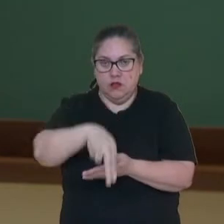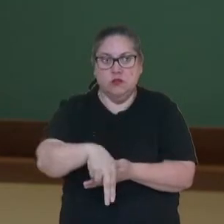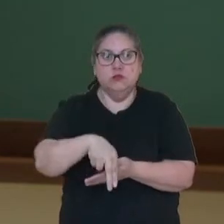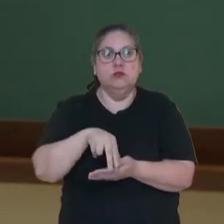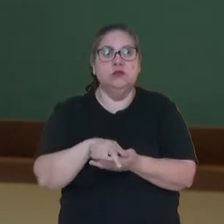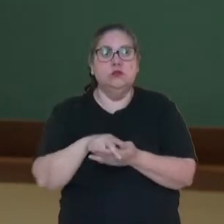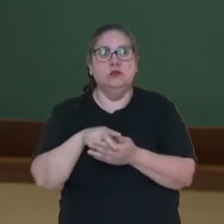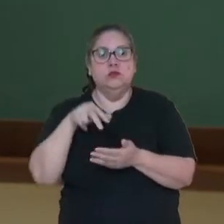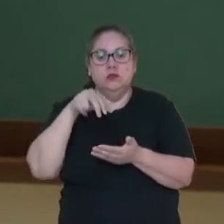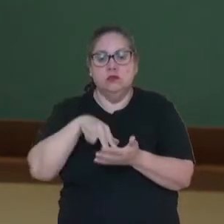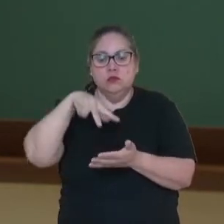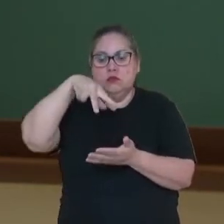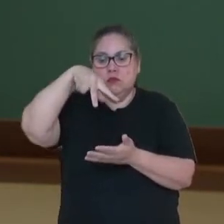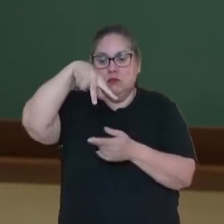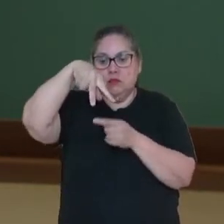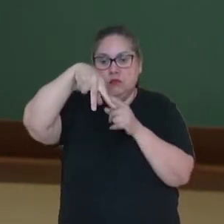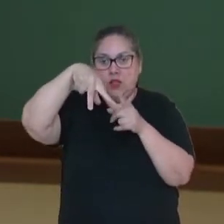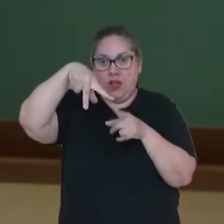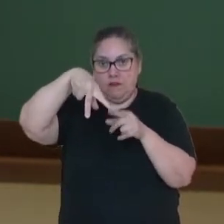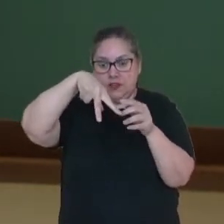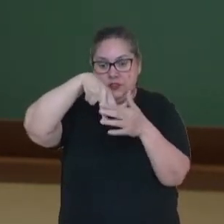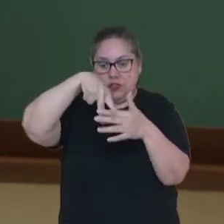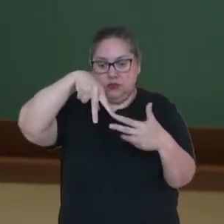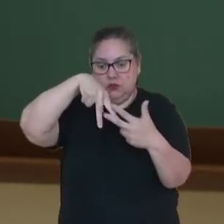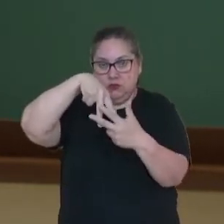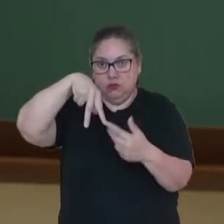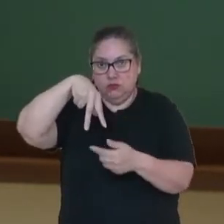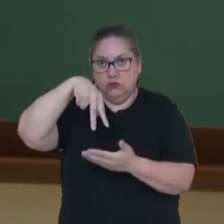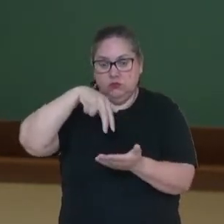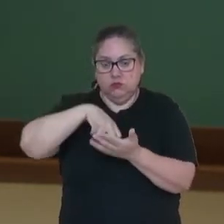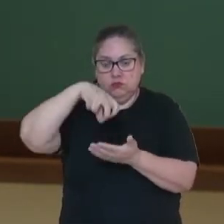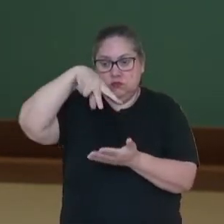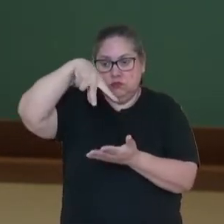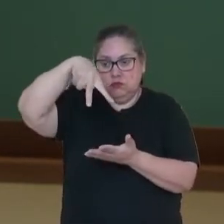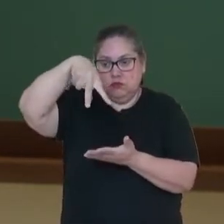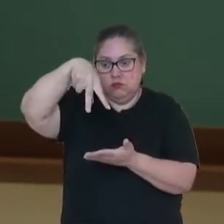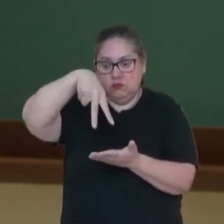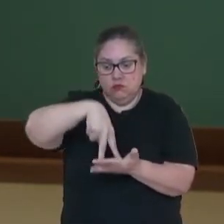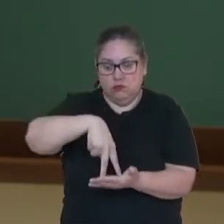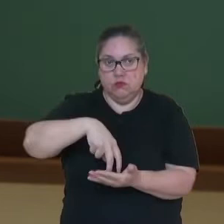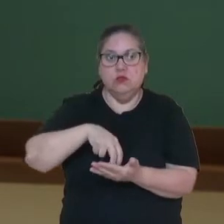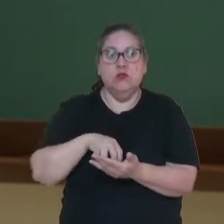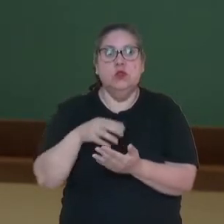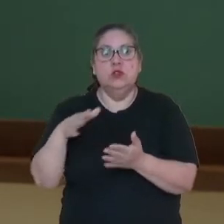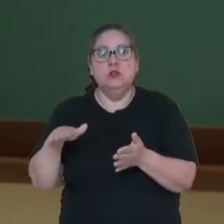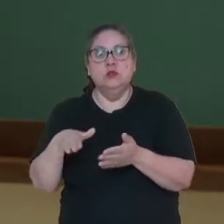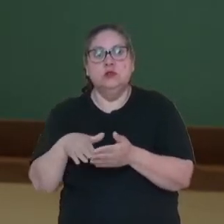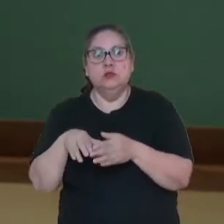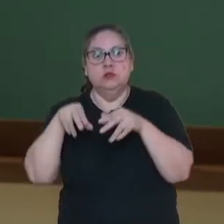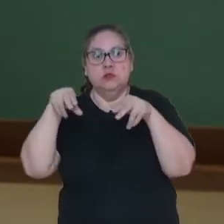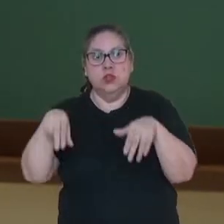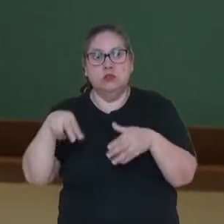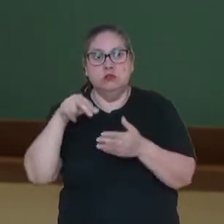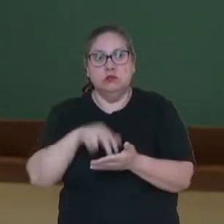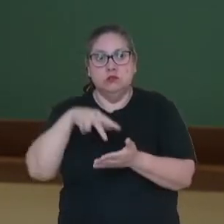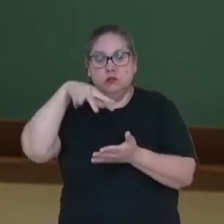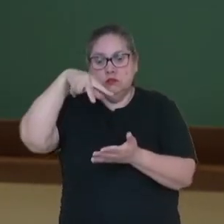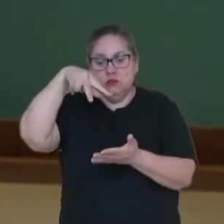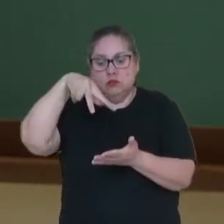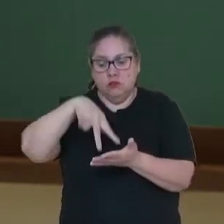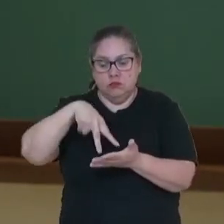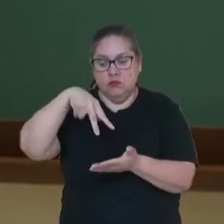salto eu fico com os pés afastados. Então eu afasto um pé do outro, né? Então as minhas pernas